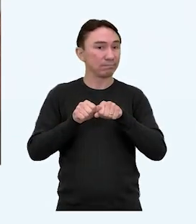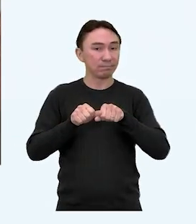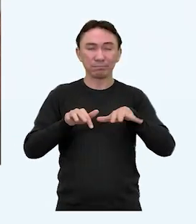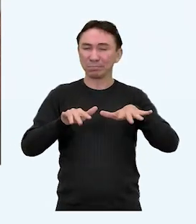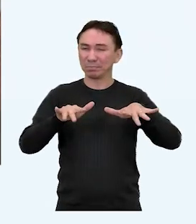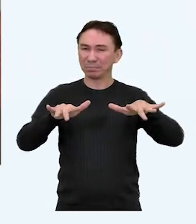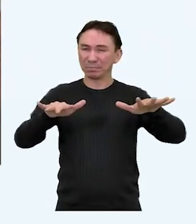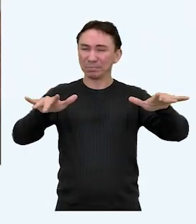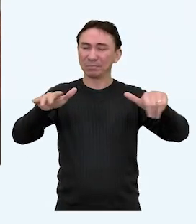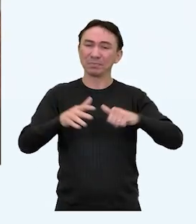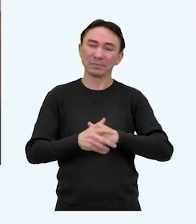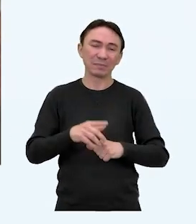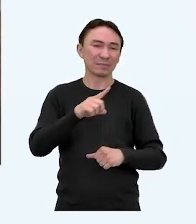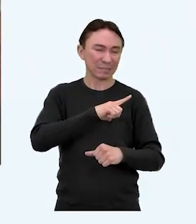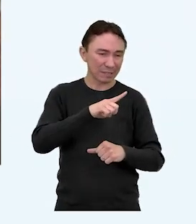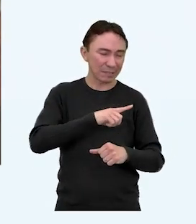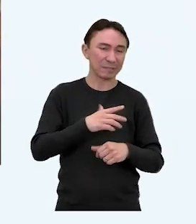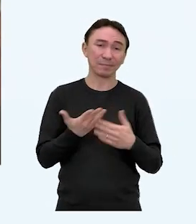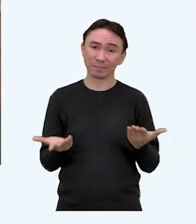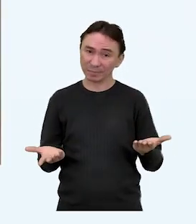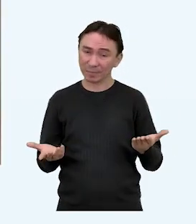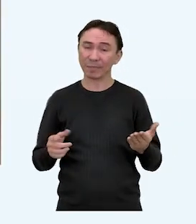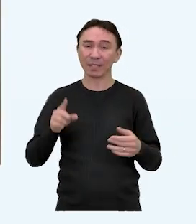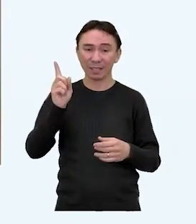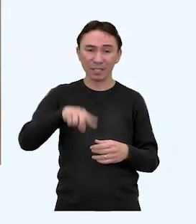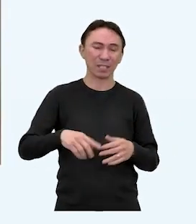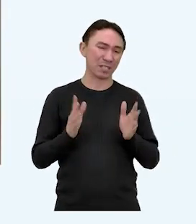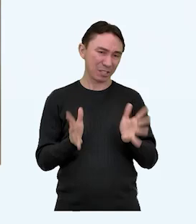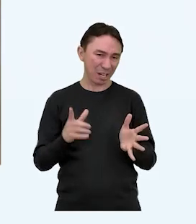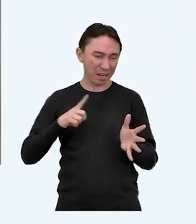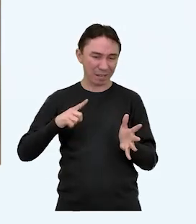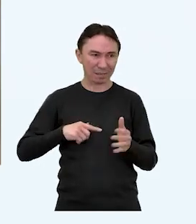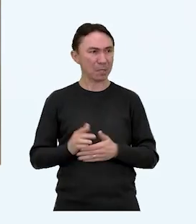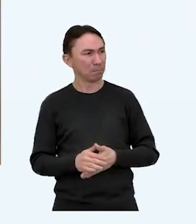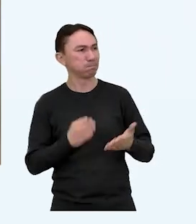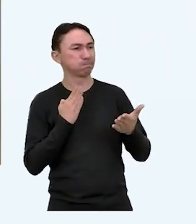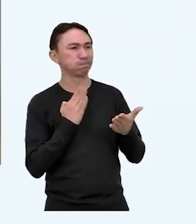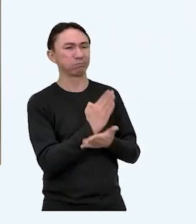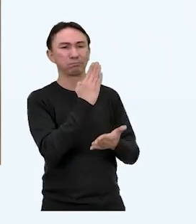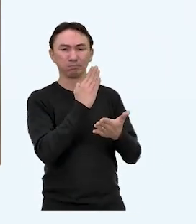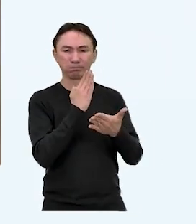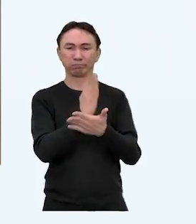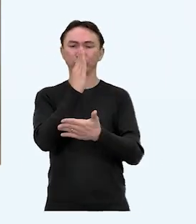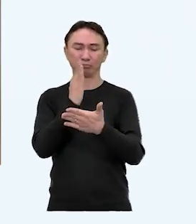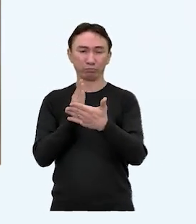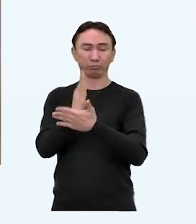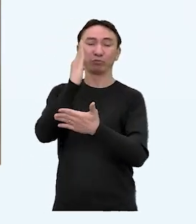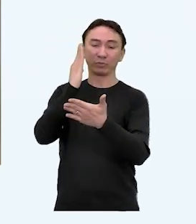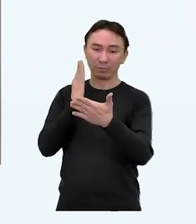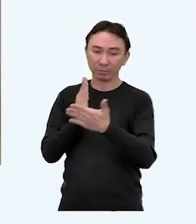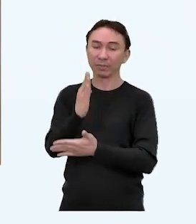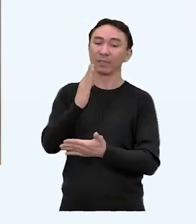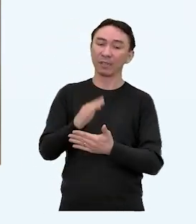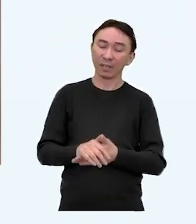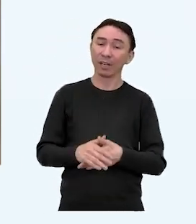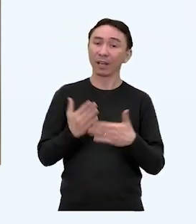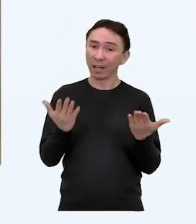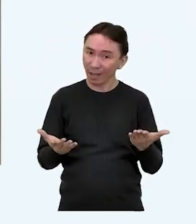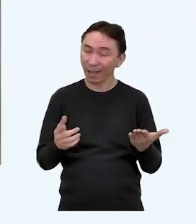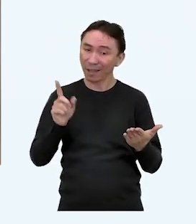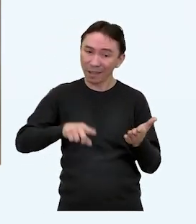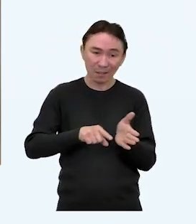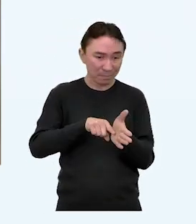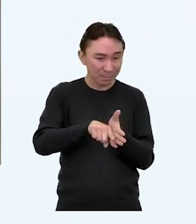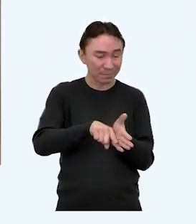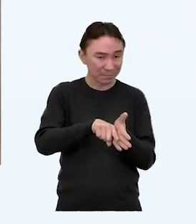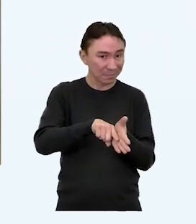científica, que tenha sido revisado pelos seus pares, validada pelos seus pares. Este basicamente é o ciclo da pesquisa.